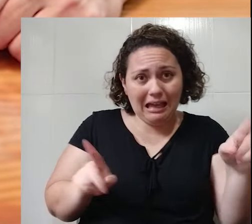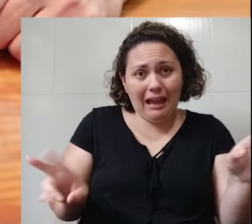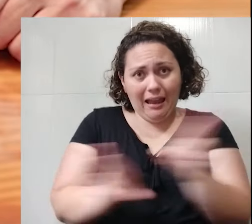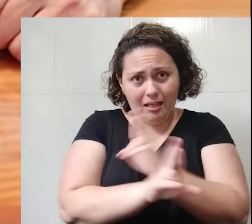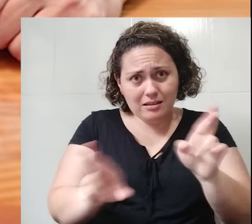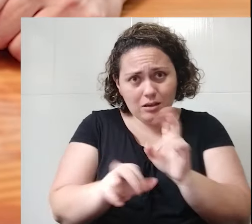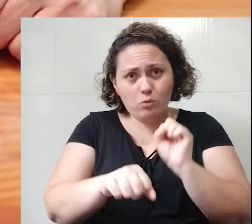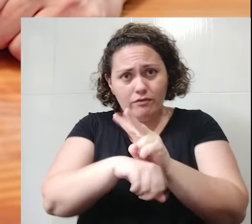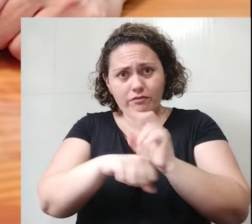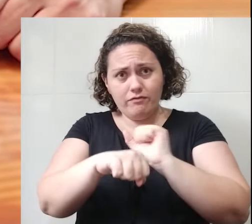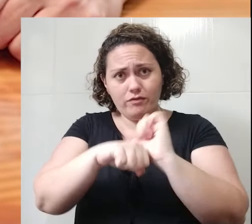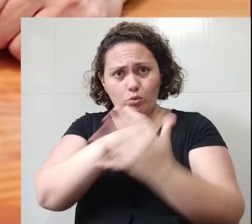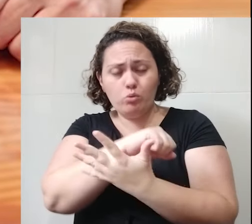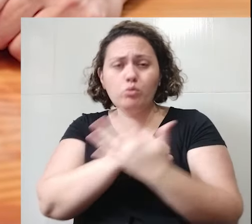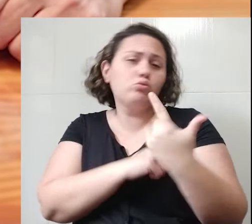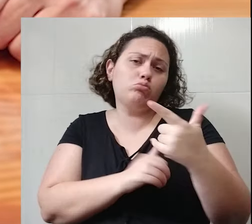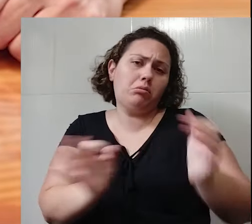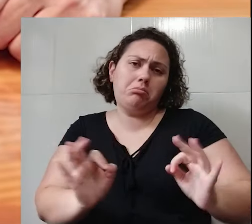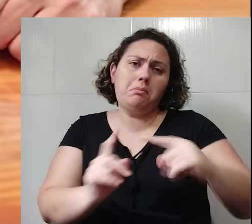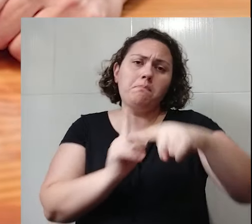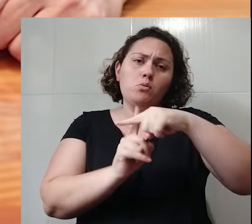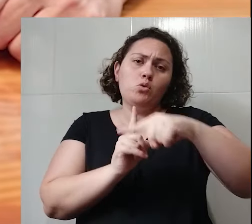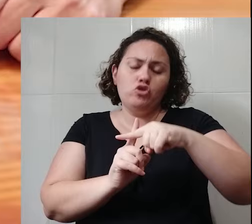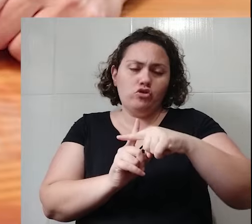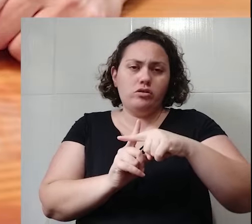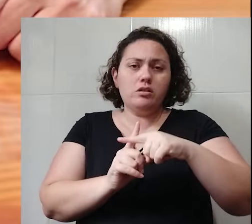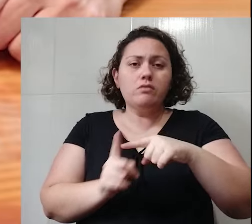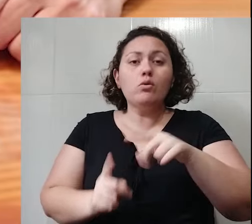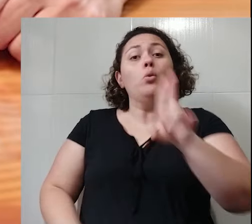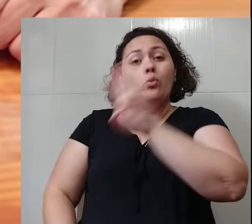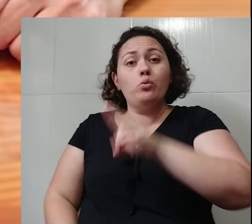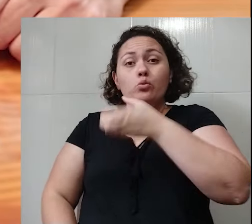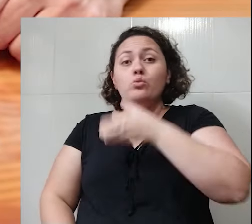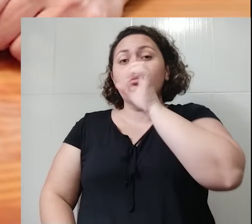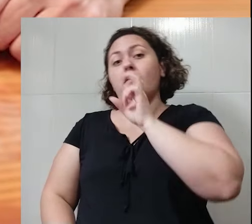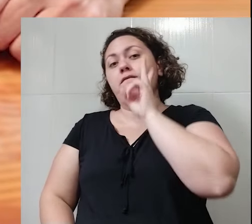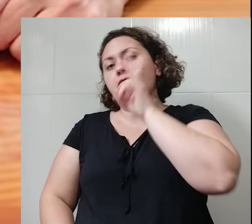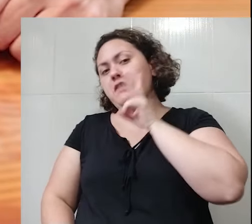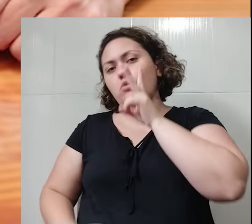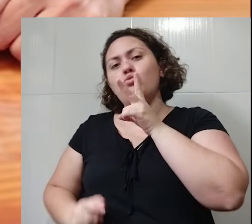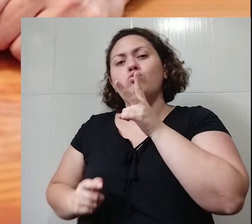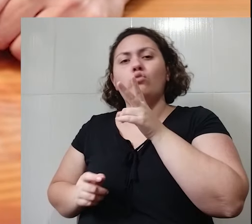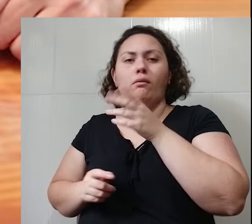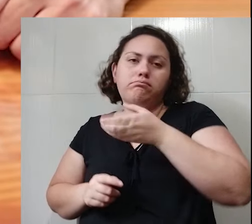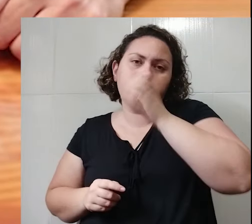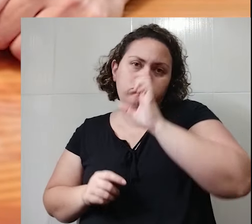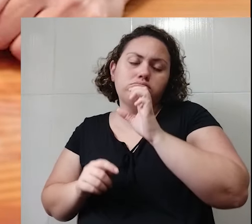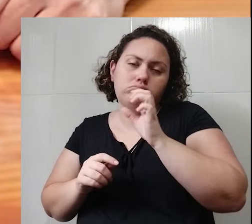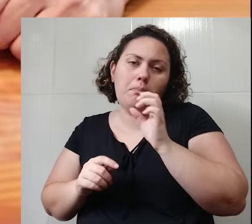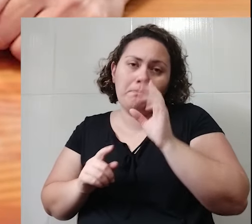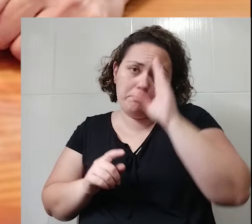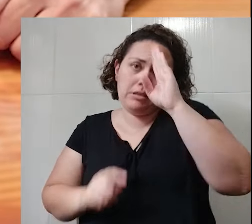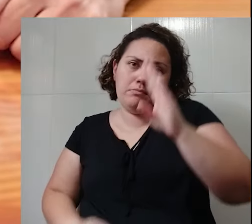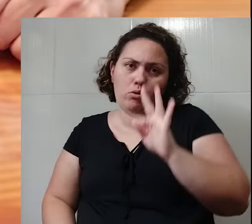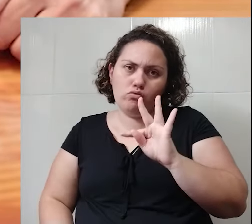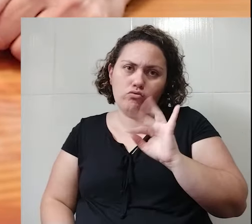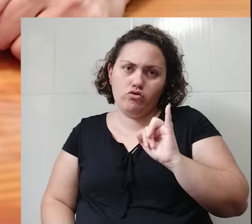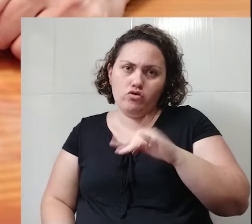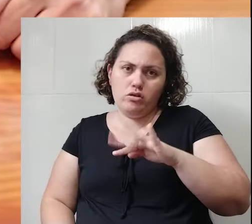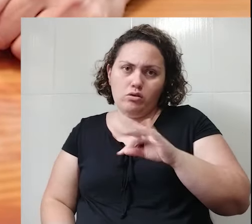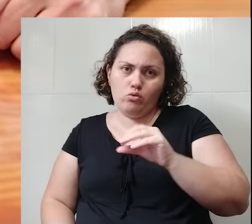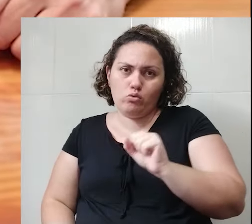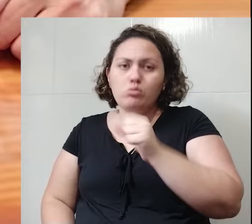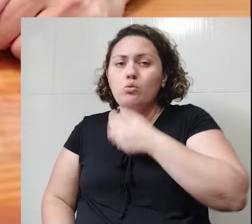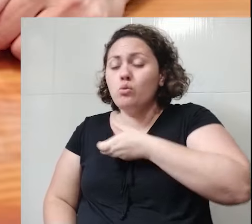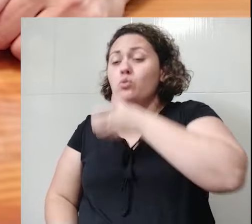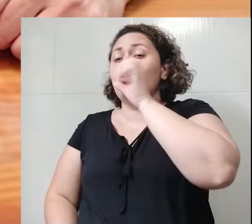nenhuma relação positiva, vamos dizer assim, entre o consumo moderado de vinhos, né, principalmente vinhos tintos, e